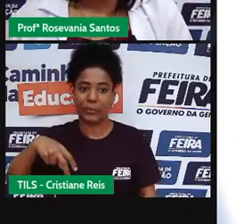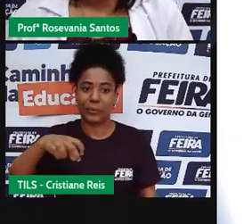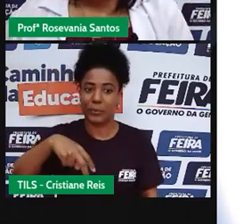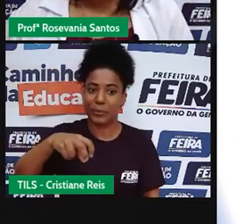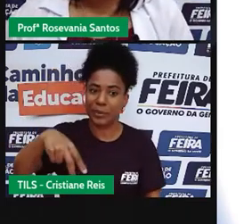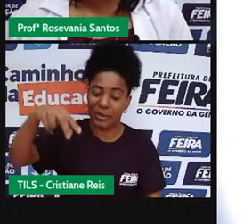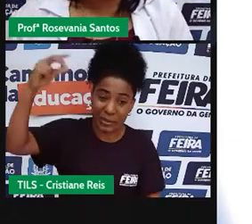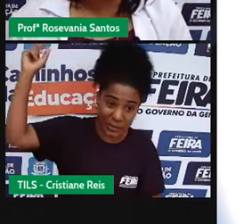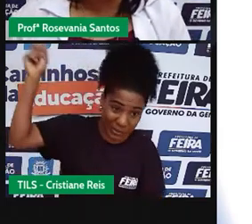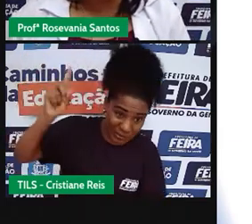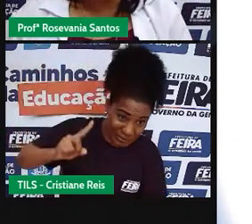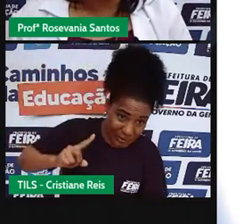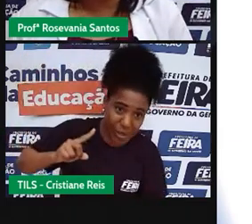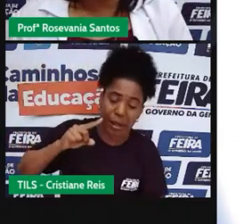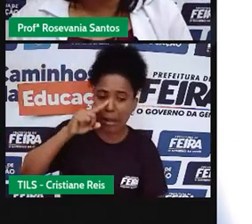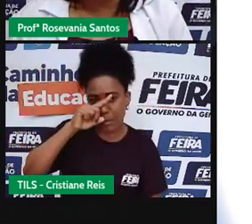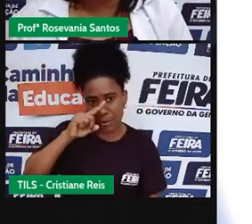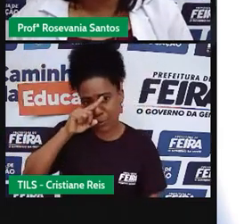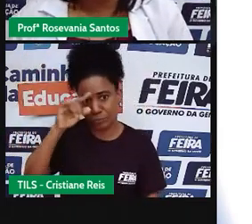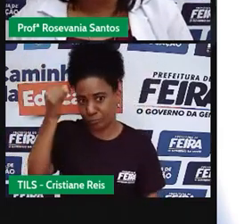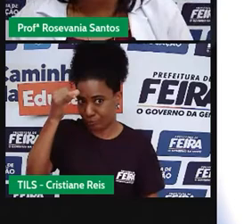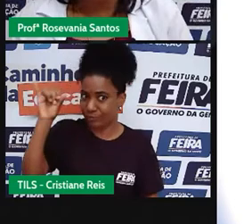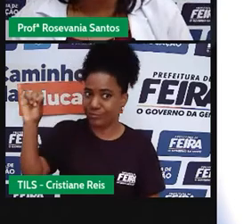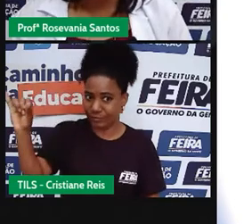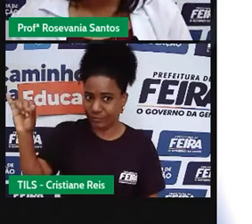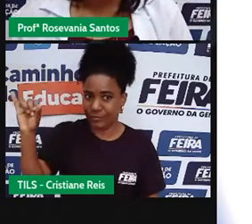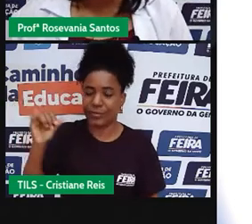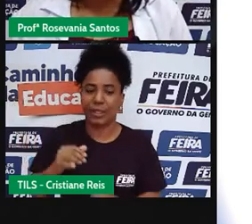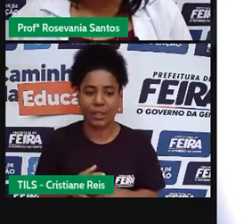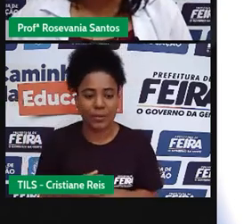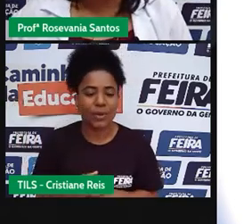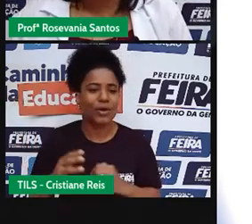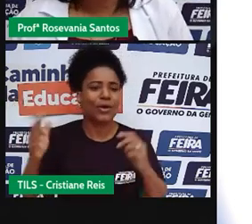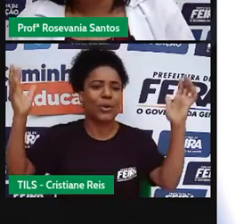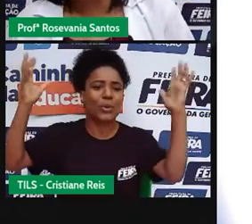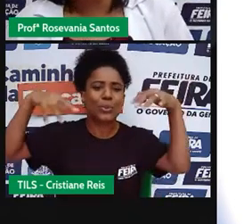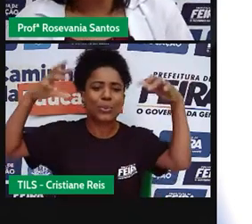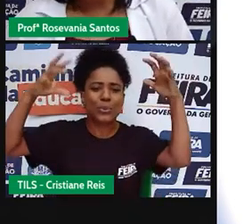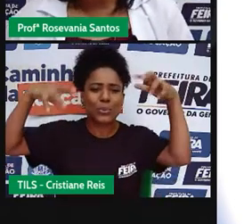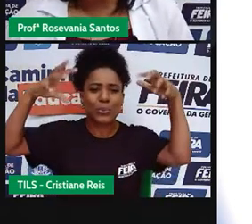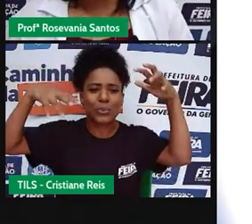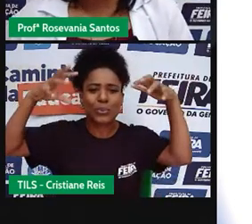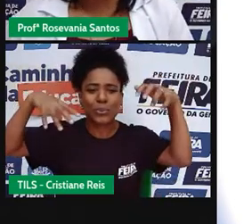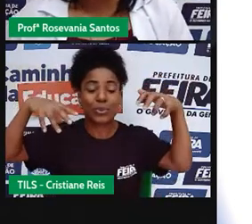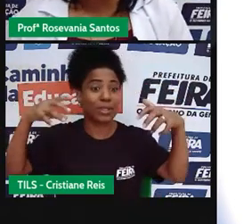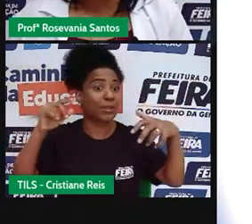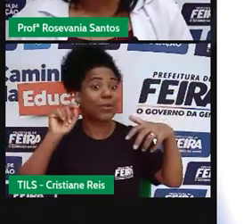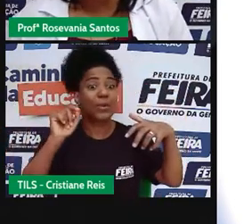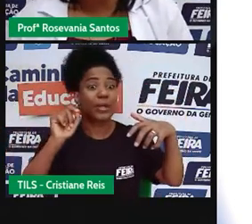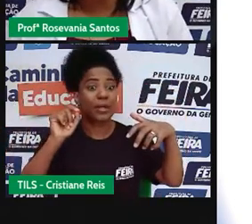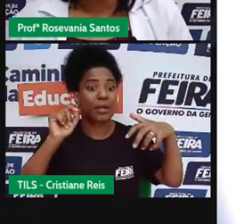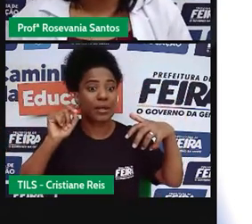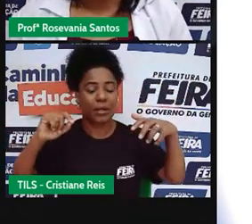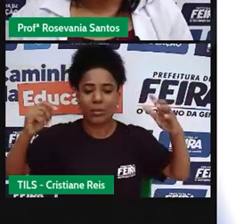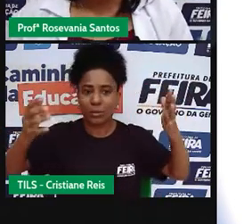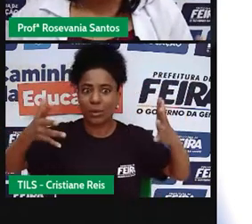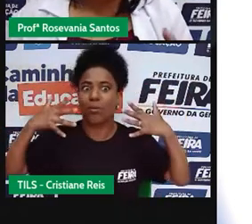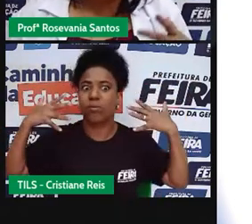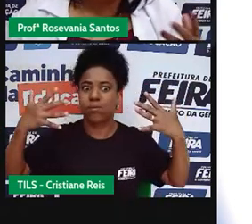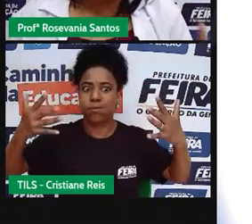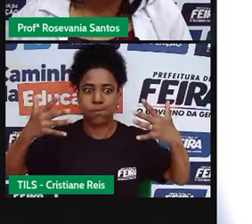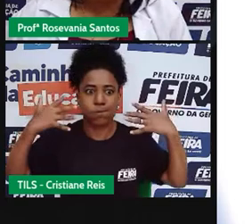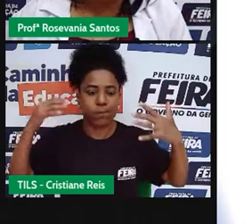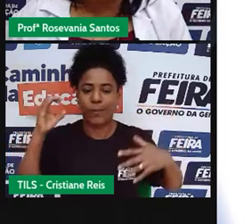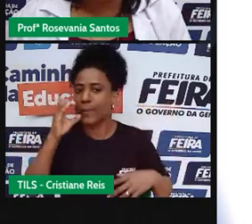relampejando. A estação chuvosa ocorre no verão e a seca no inverno. E isso a gente observa muito,